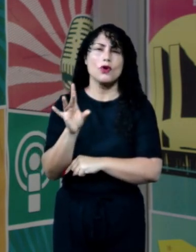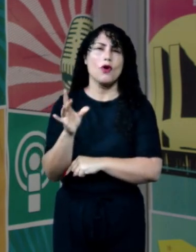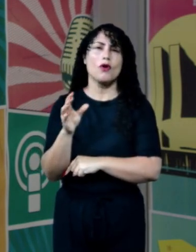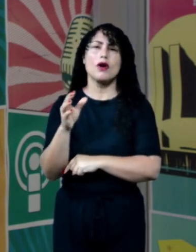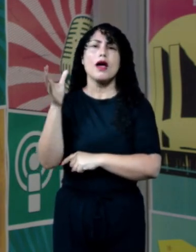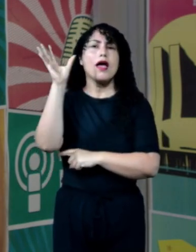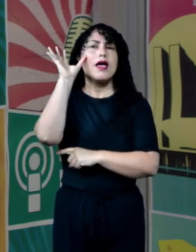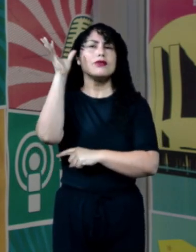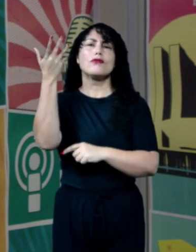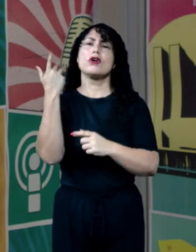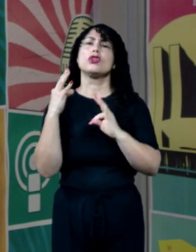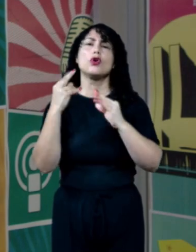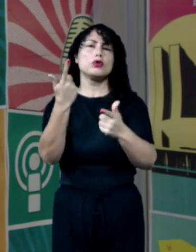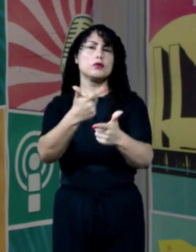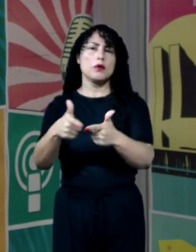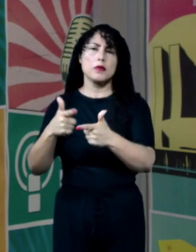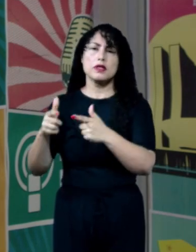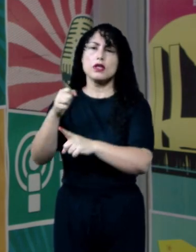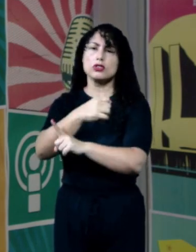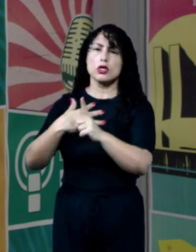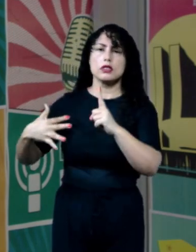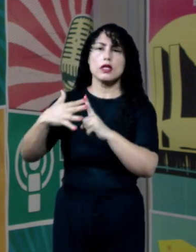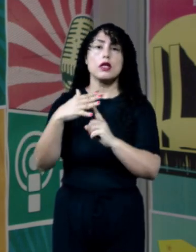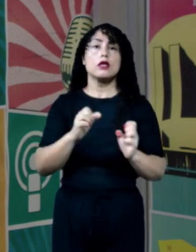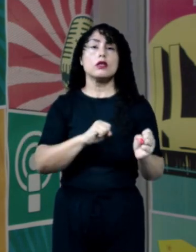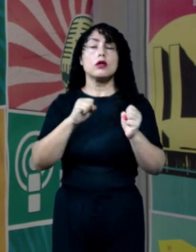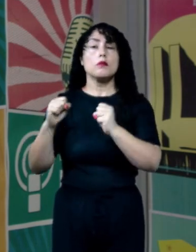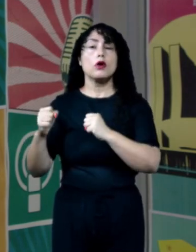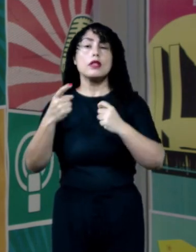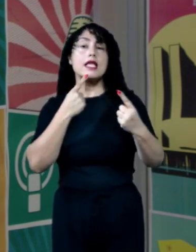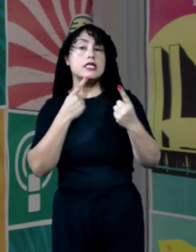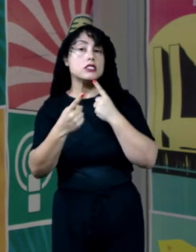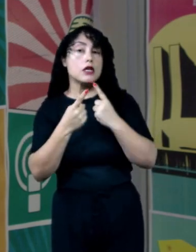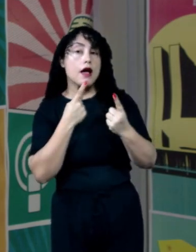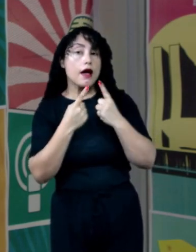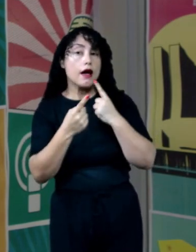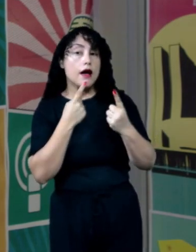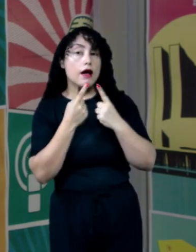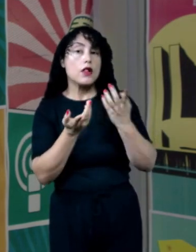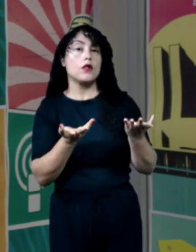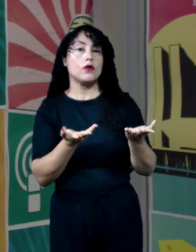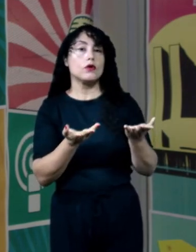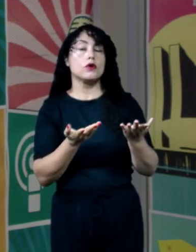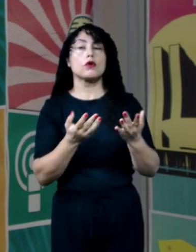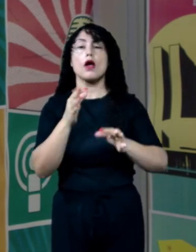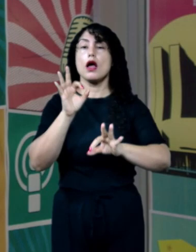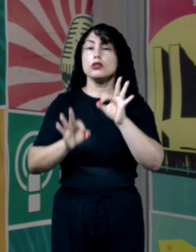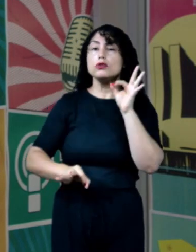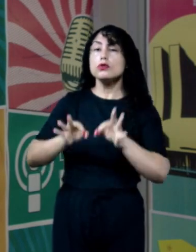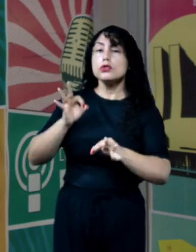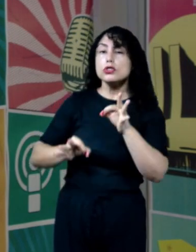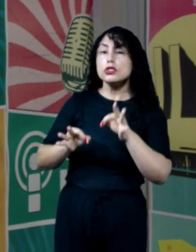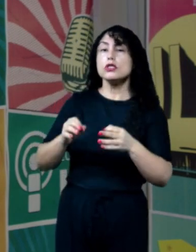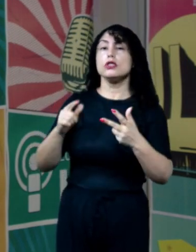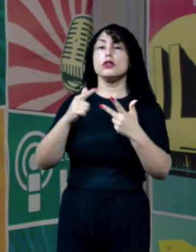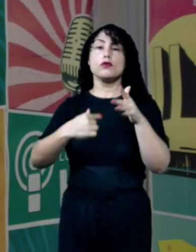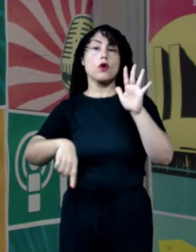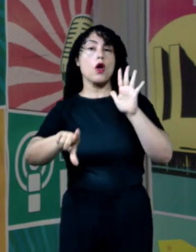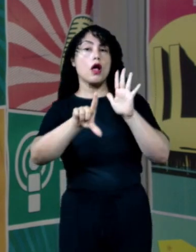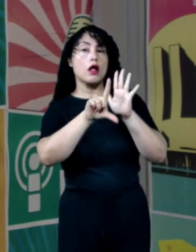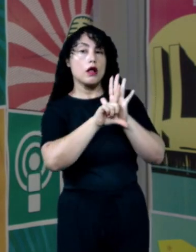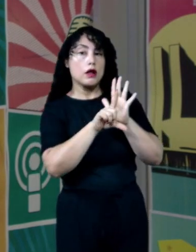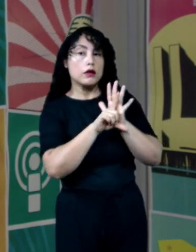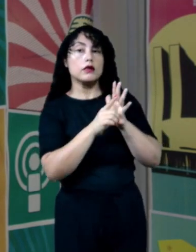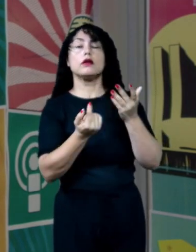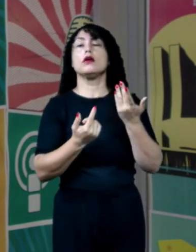resolver todos os problemas da sociedade, mas a gente pode estar em diálogo com o quê? Com a justiça, com o legislativo, com